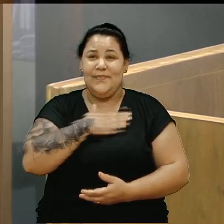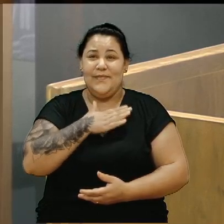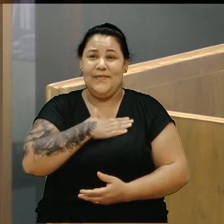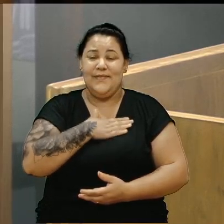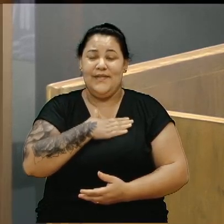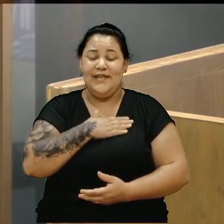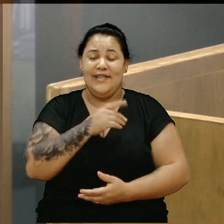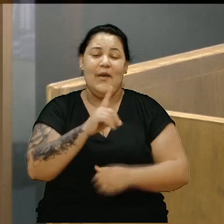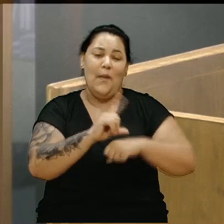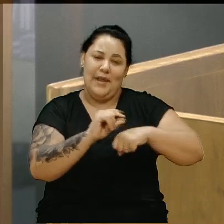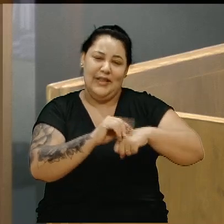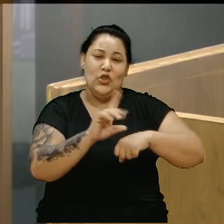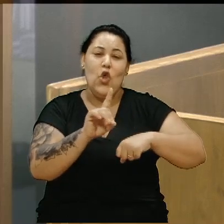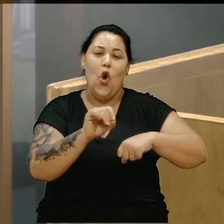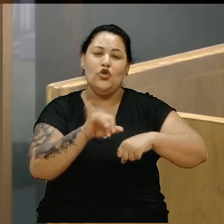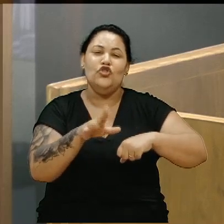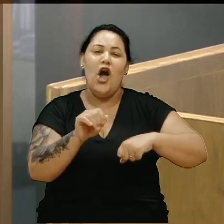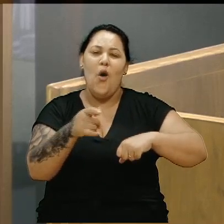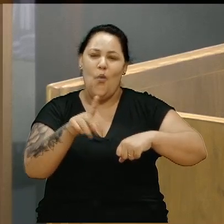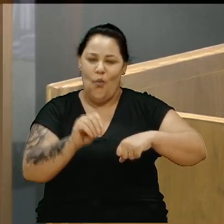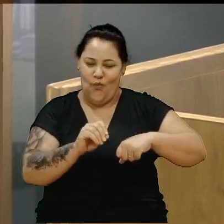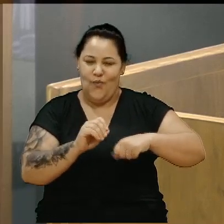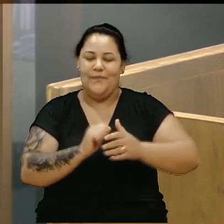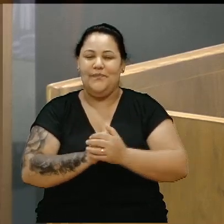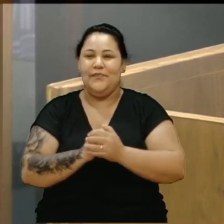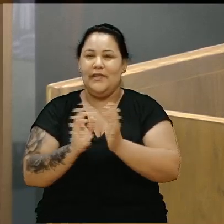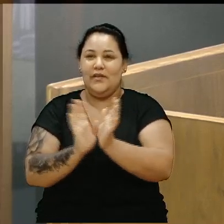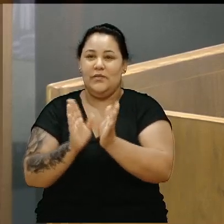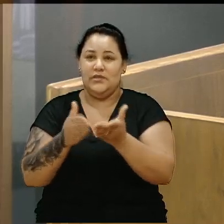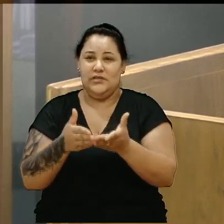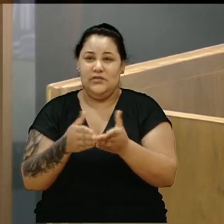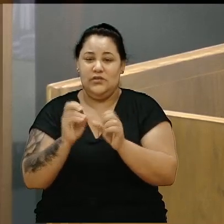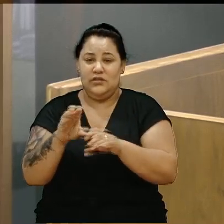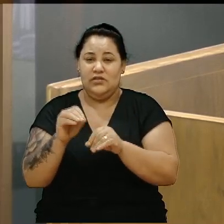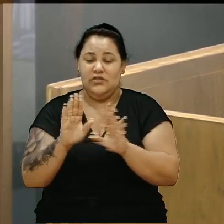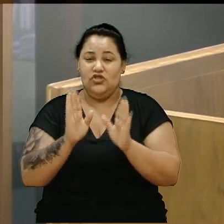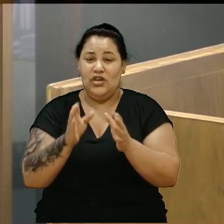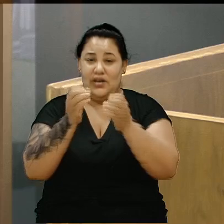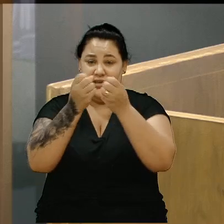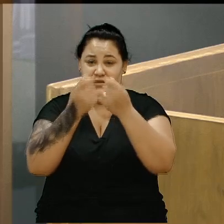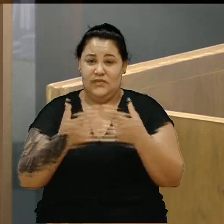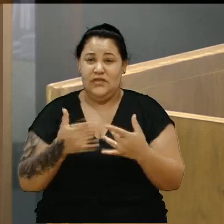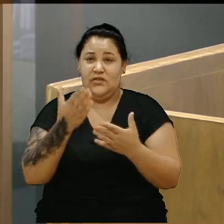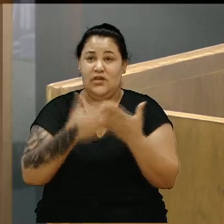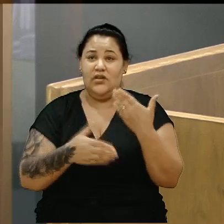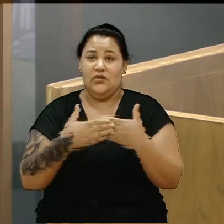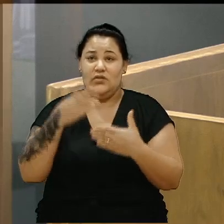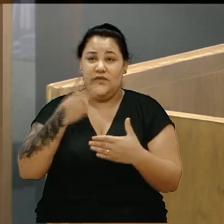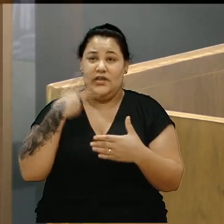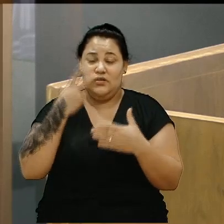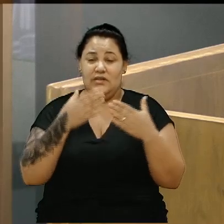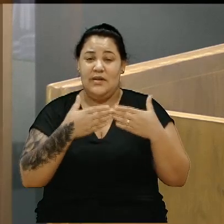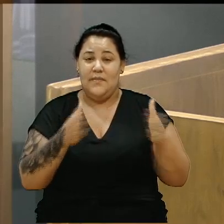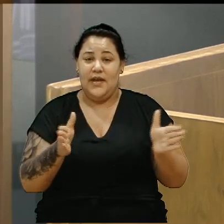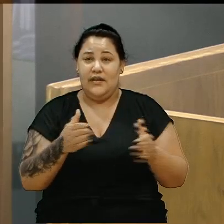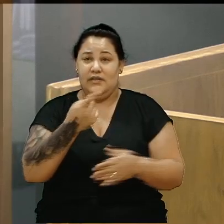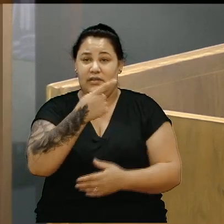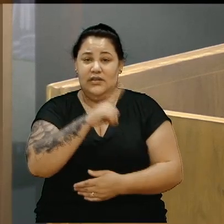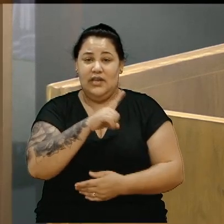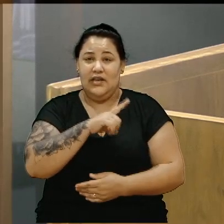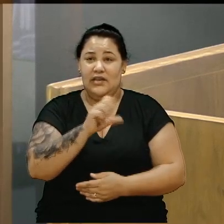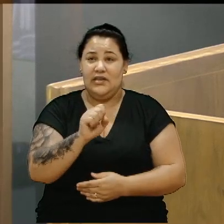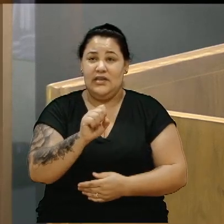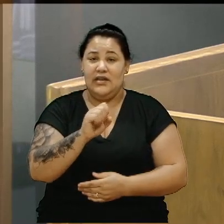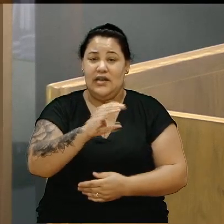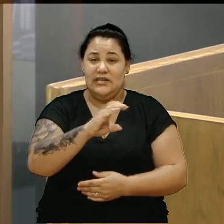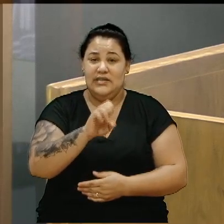Dojão. Na nossa Comissão de Educação, e já colocando todos os nobres pares aqui à disposição, está lá a Seleni, que